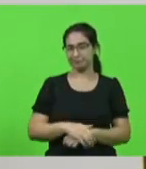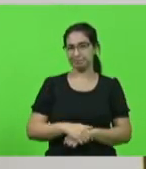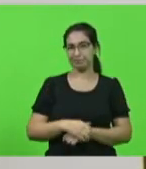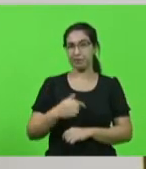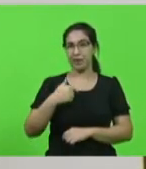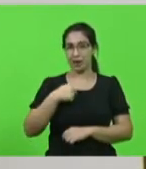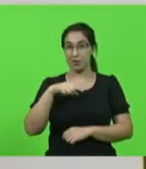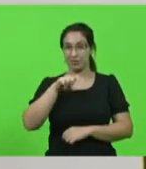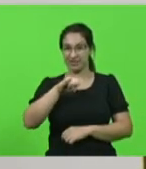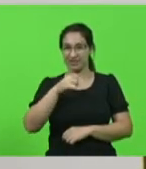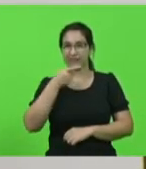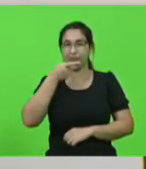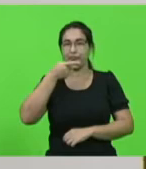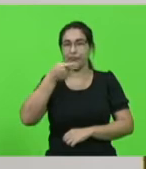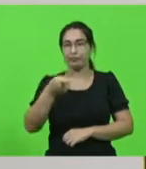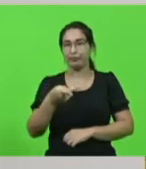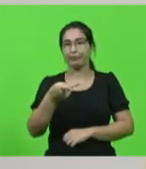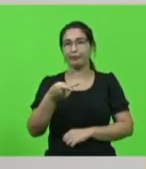falasse que